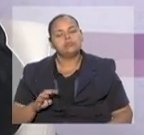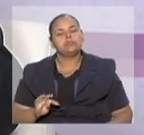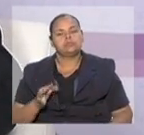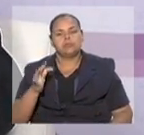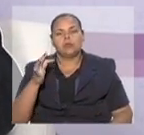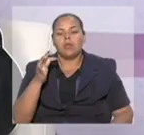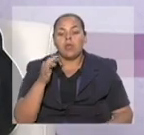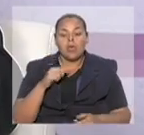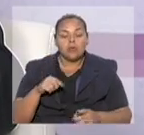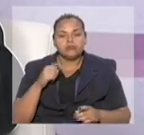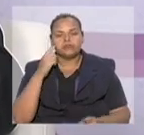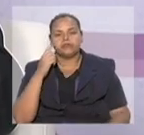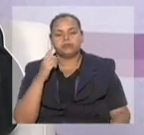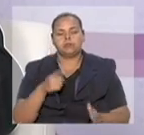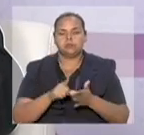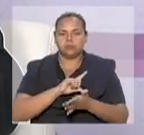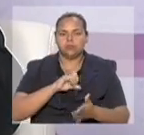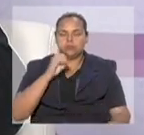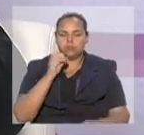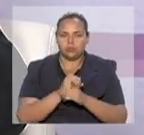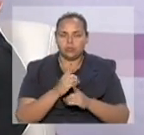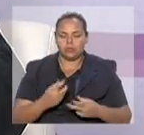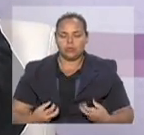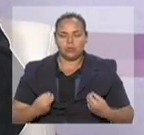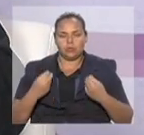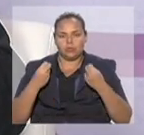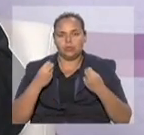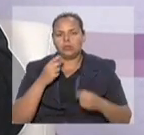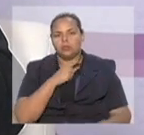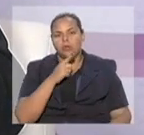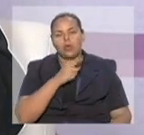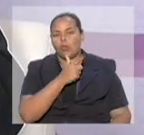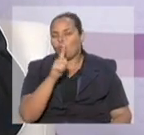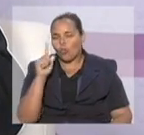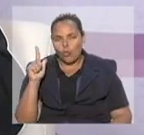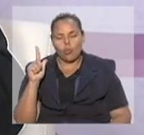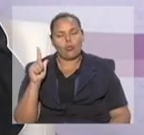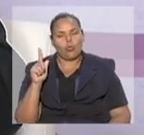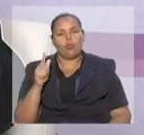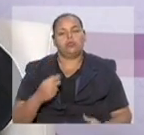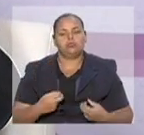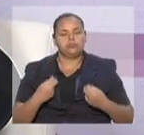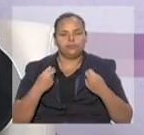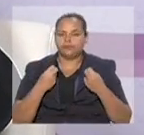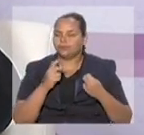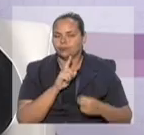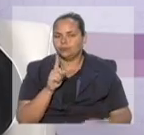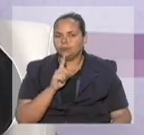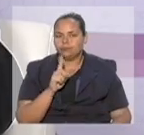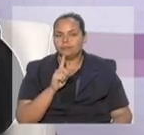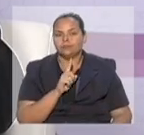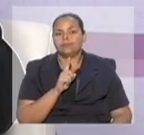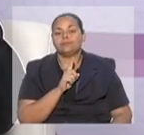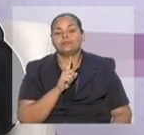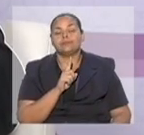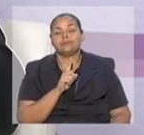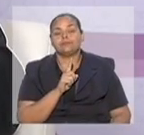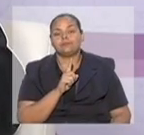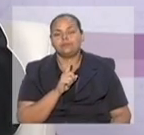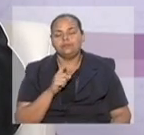rastreamento para detecção precoce desse tipo de câncer. E existem muitos outros tipos de câncer que não são tão